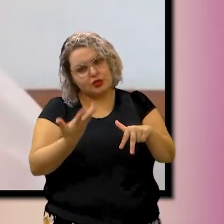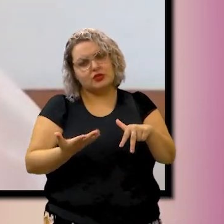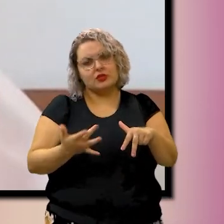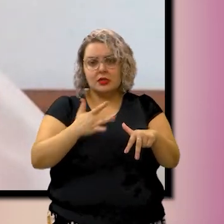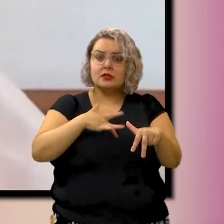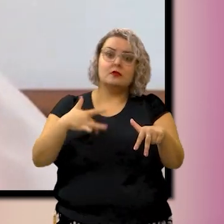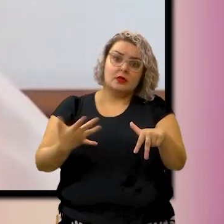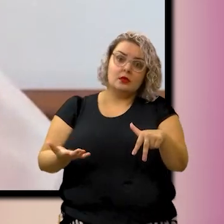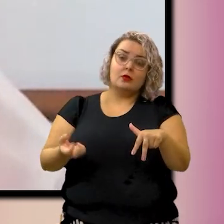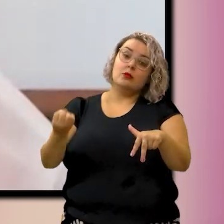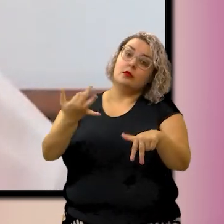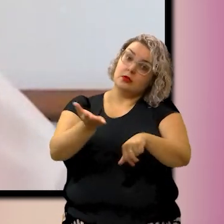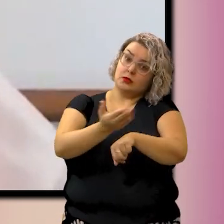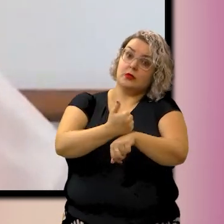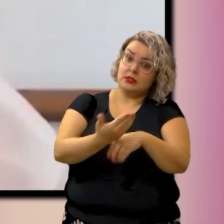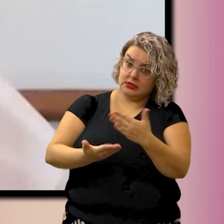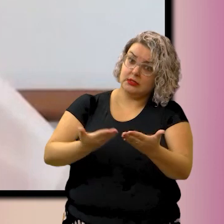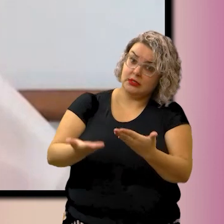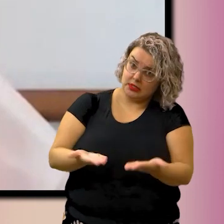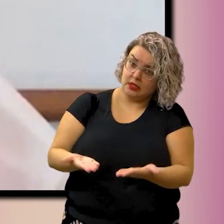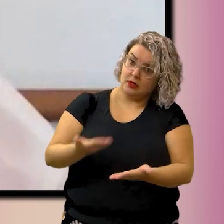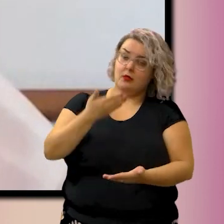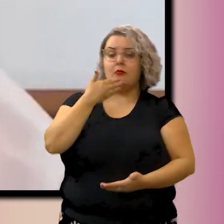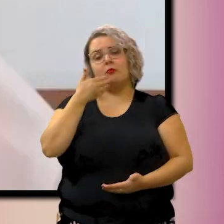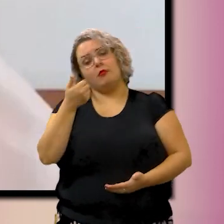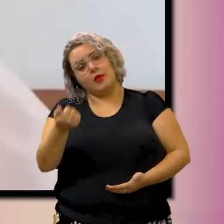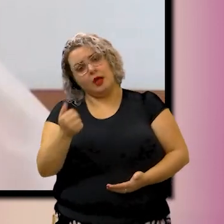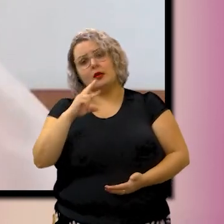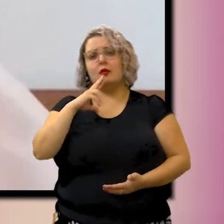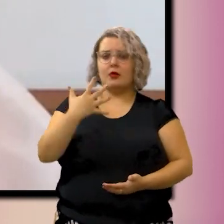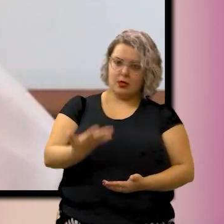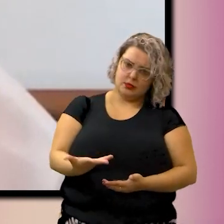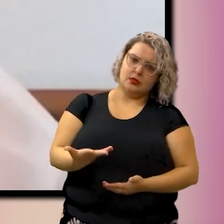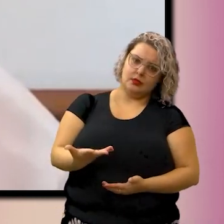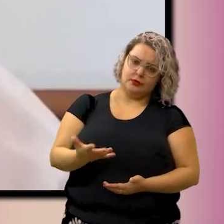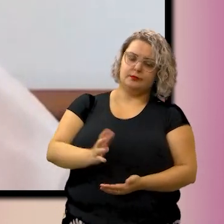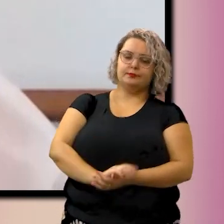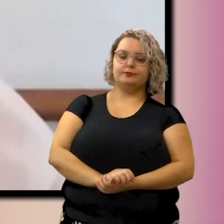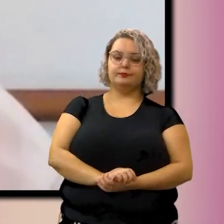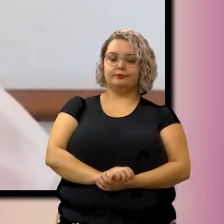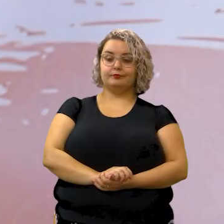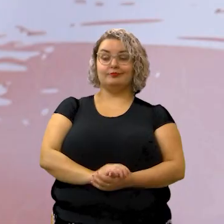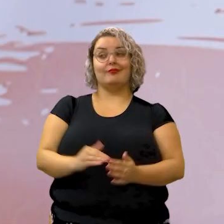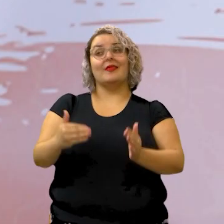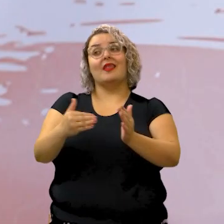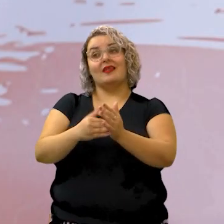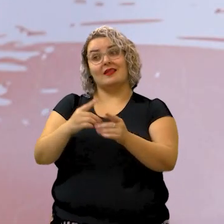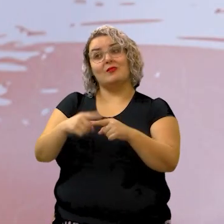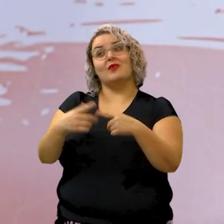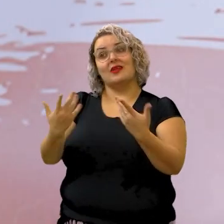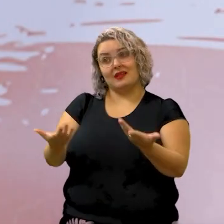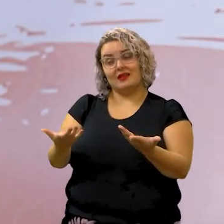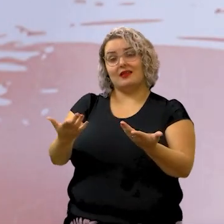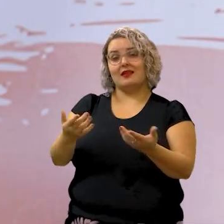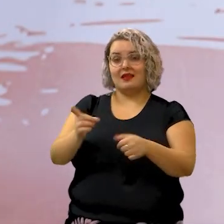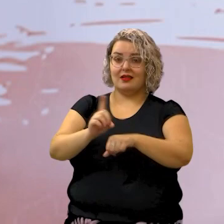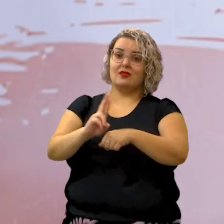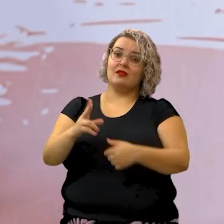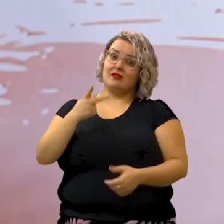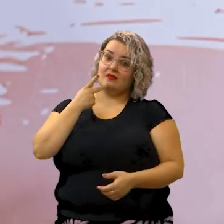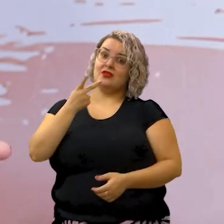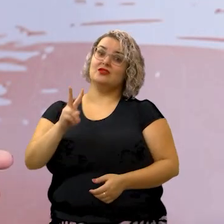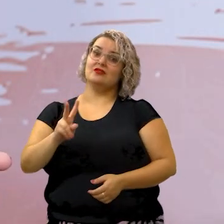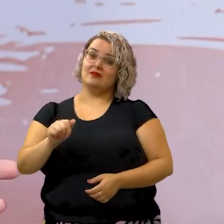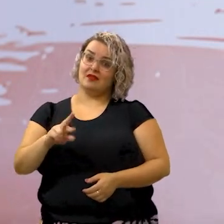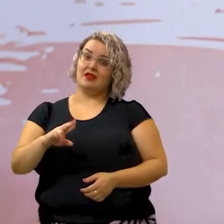bonitinha e saudável. Quanto antes a gente puder tratar, melhor vai ser o seu resultado. Até porque, né, doutora, a gente está